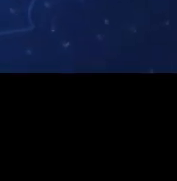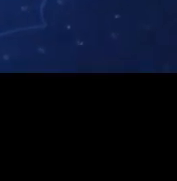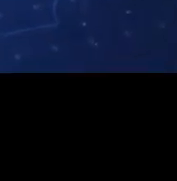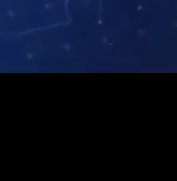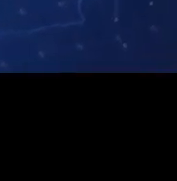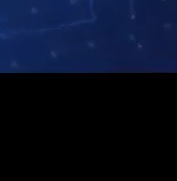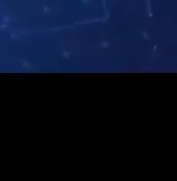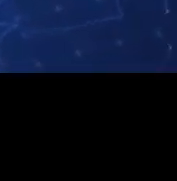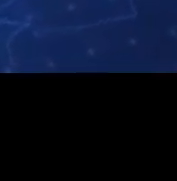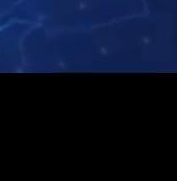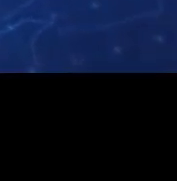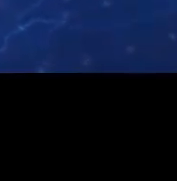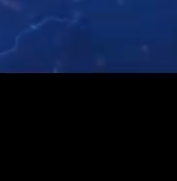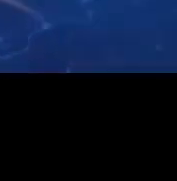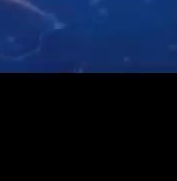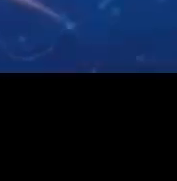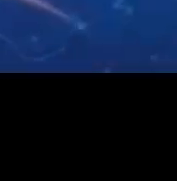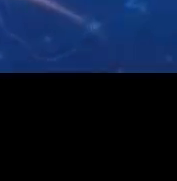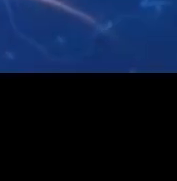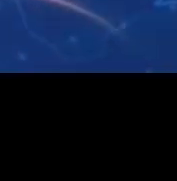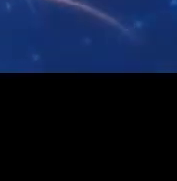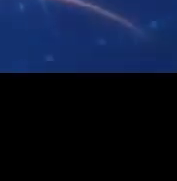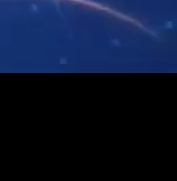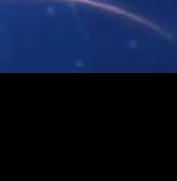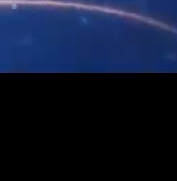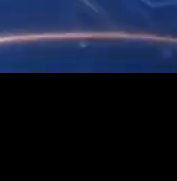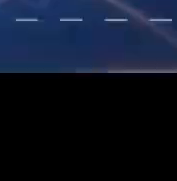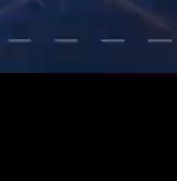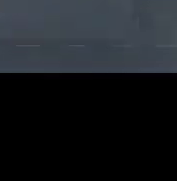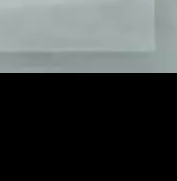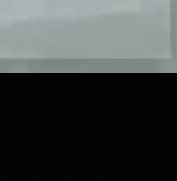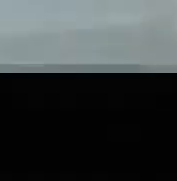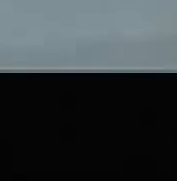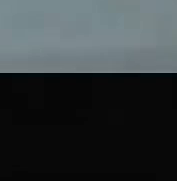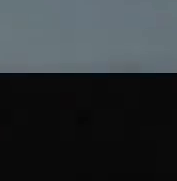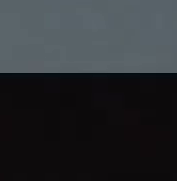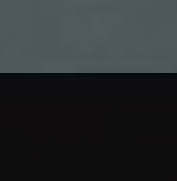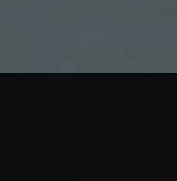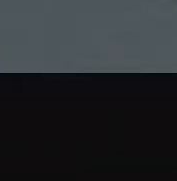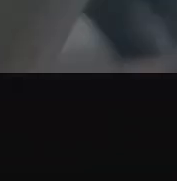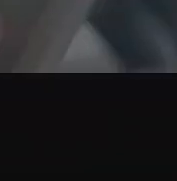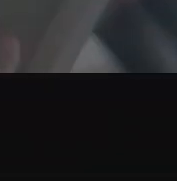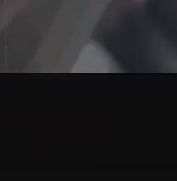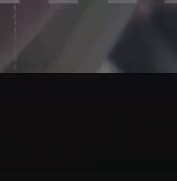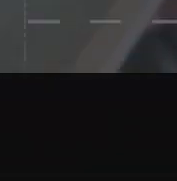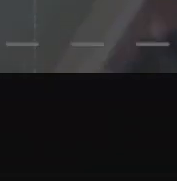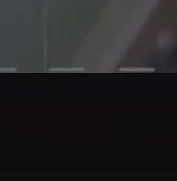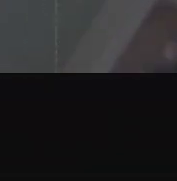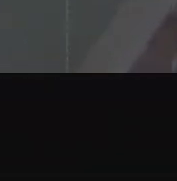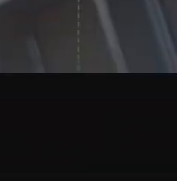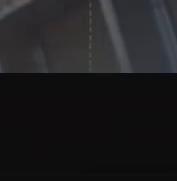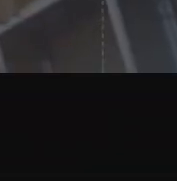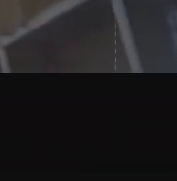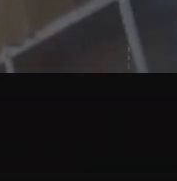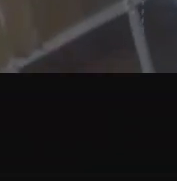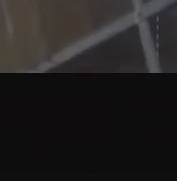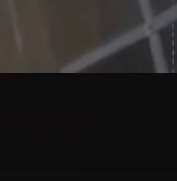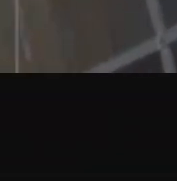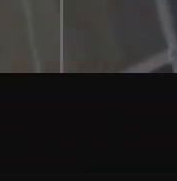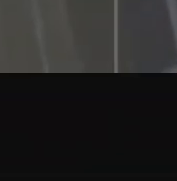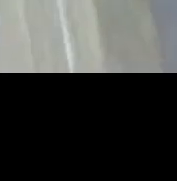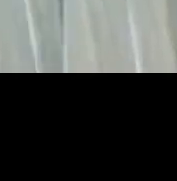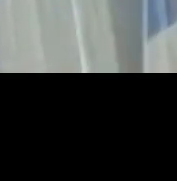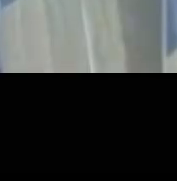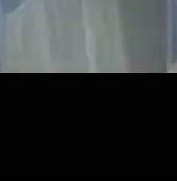Olá você sabia que é o alvo está no Brasil há 22 anos somos mais de 16 mil colaboradores diretos